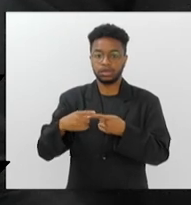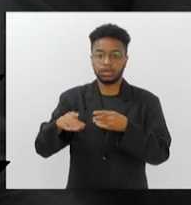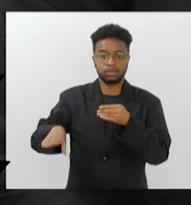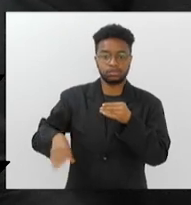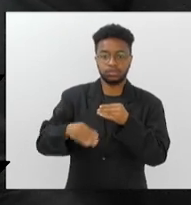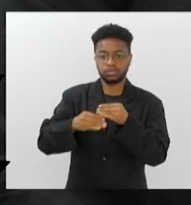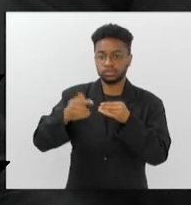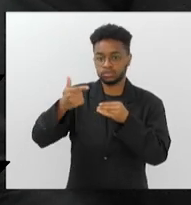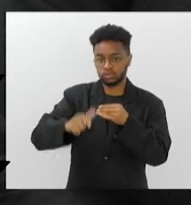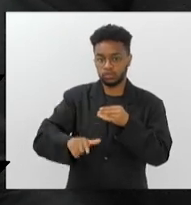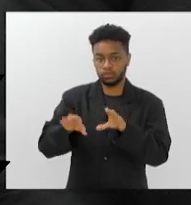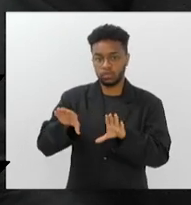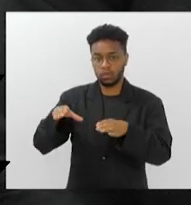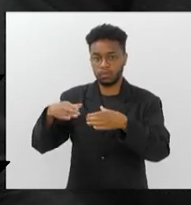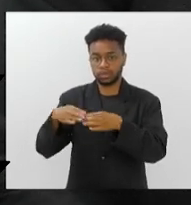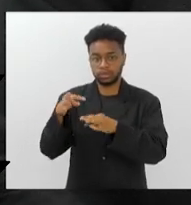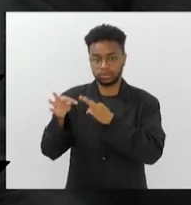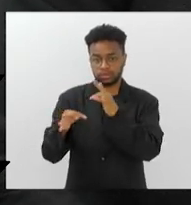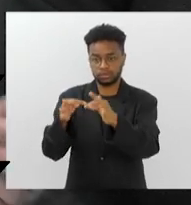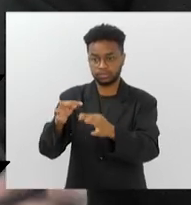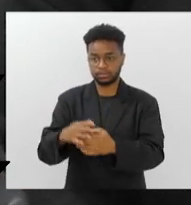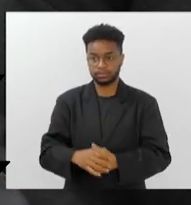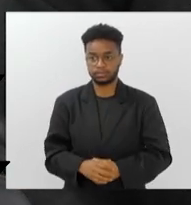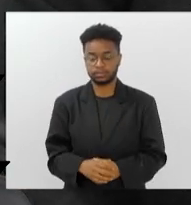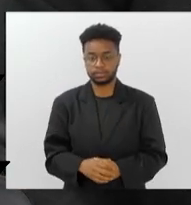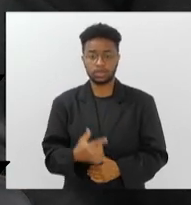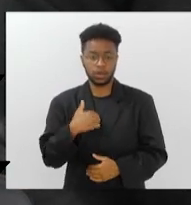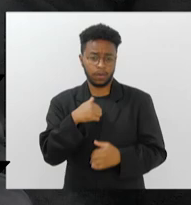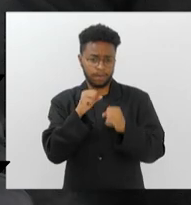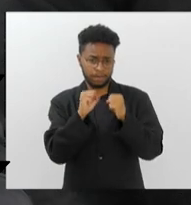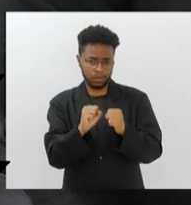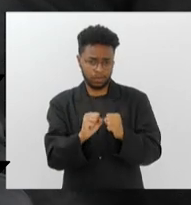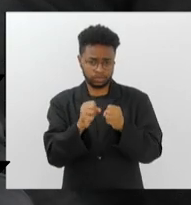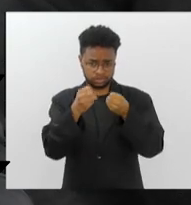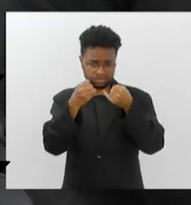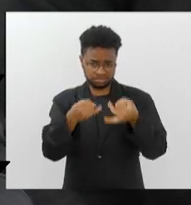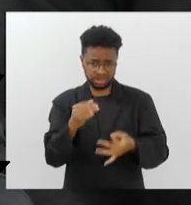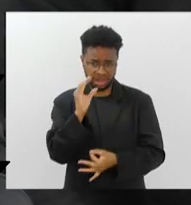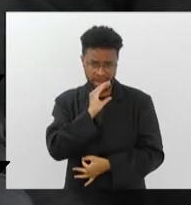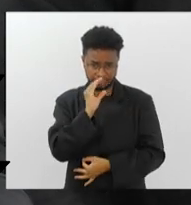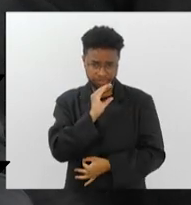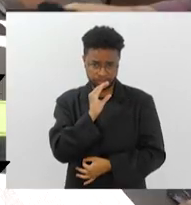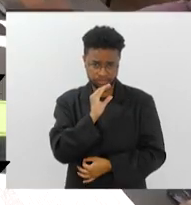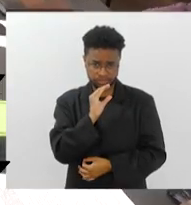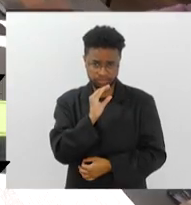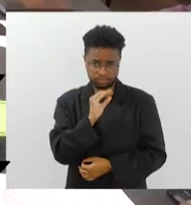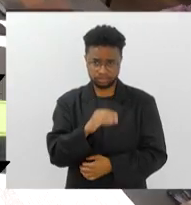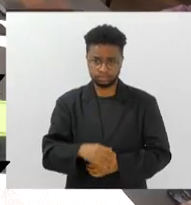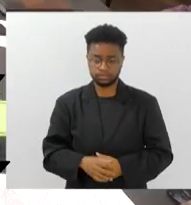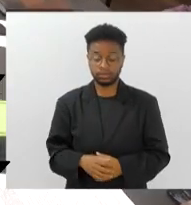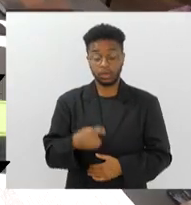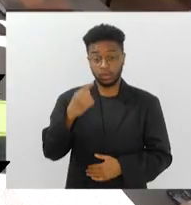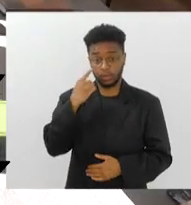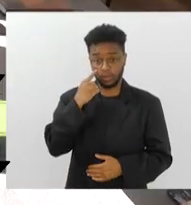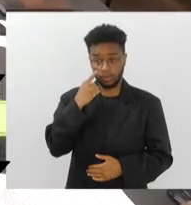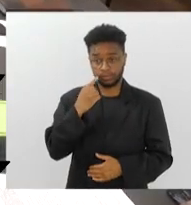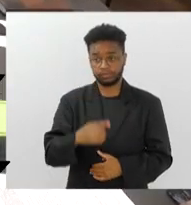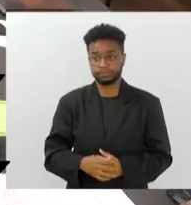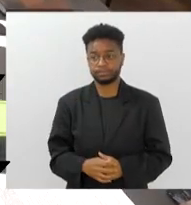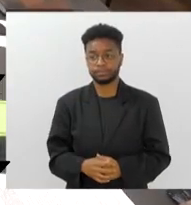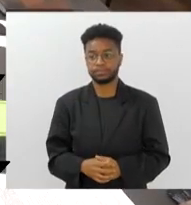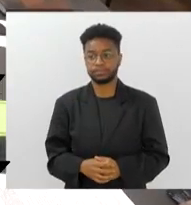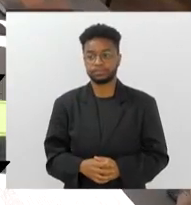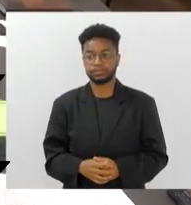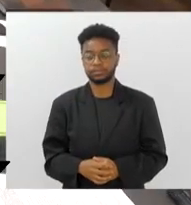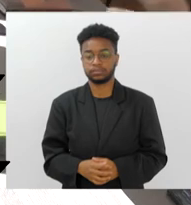reincluir terapêutica posso dar uma explicação rápida bom depois do Luis Paulo olha só olha só vamos lá